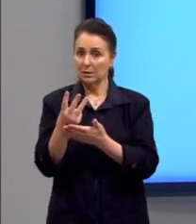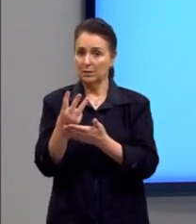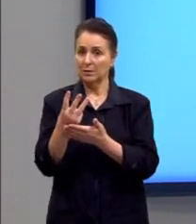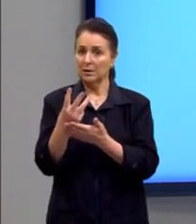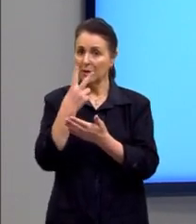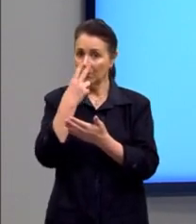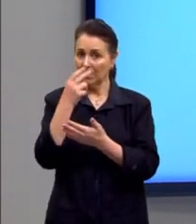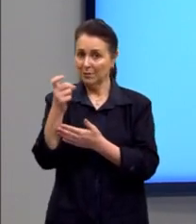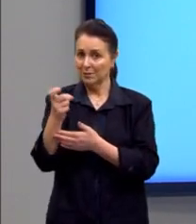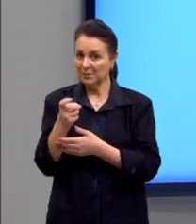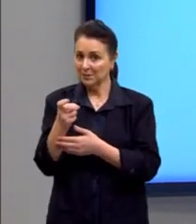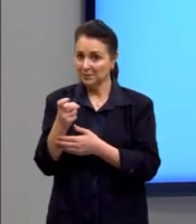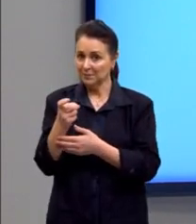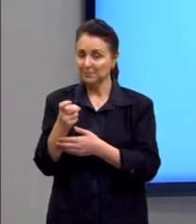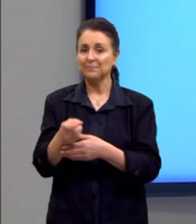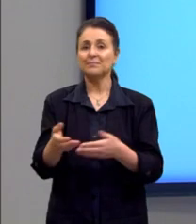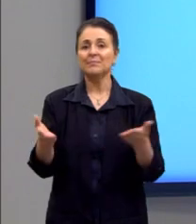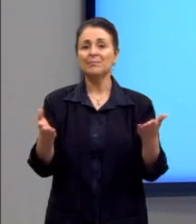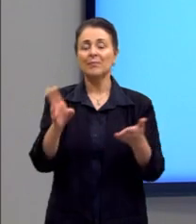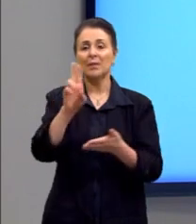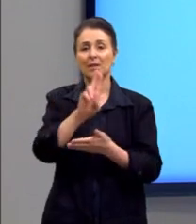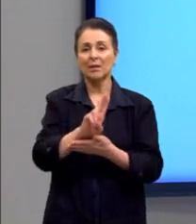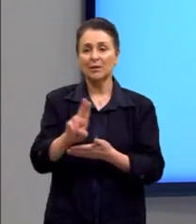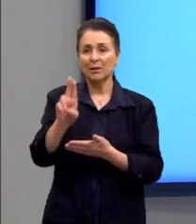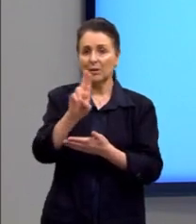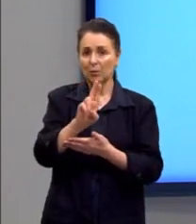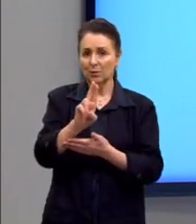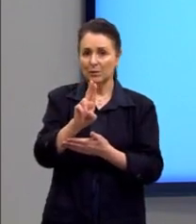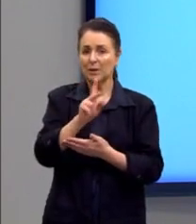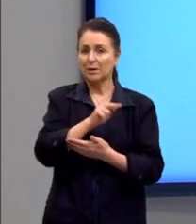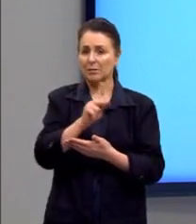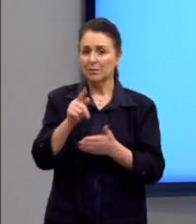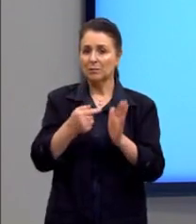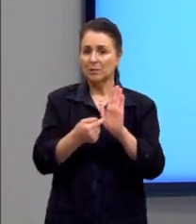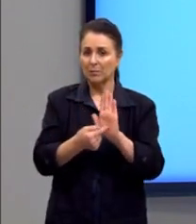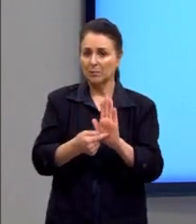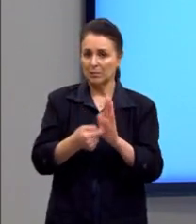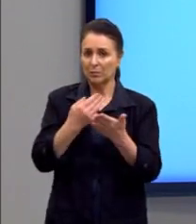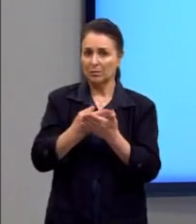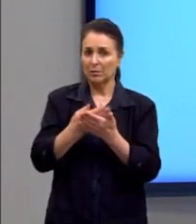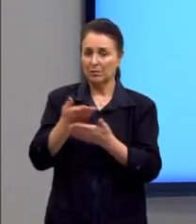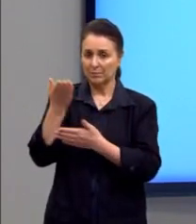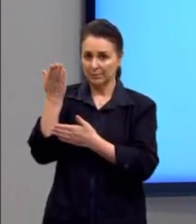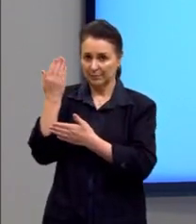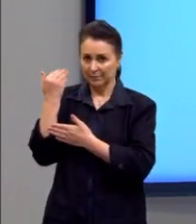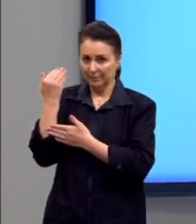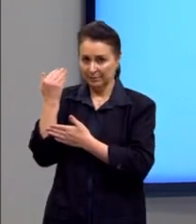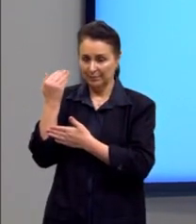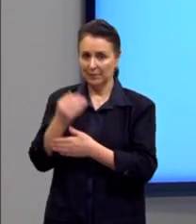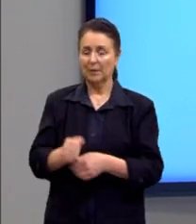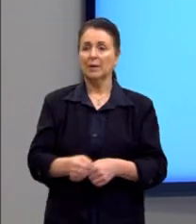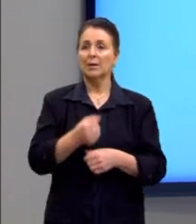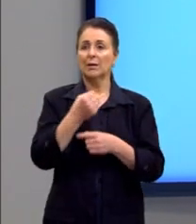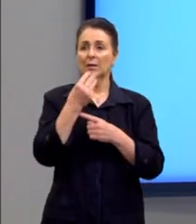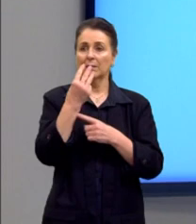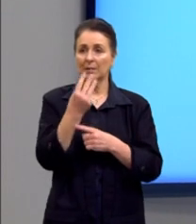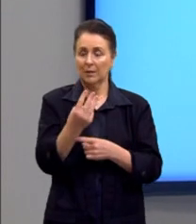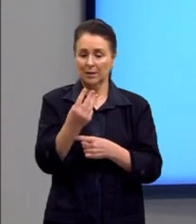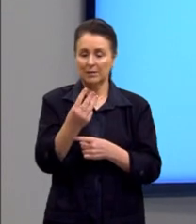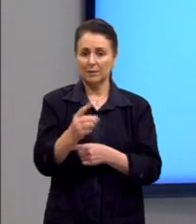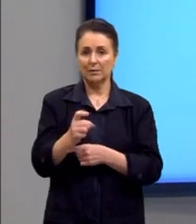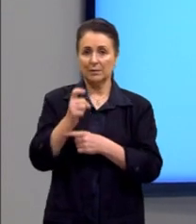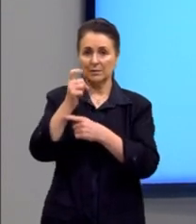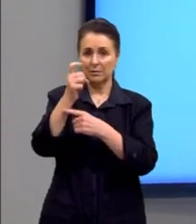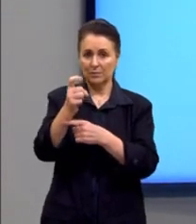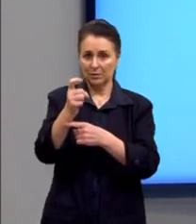e agora a gente utiliza aquela relação que eu mostrei para vocês anteriormente 3 elevado a x